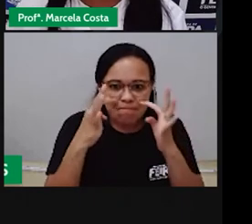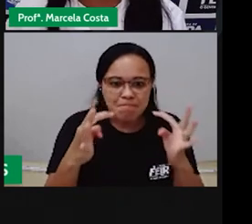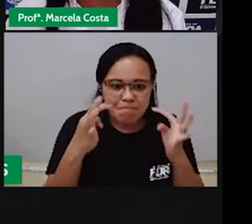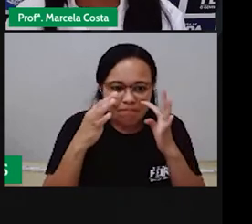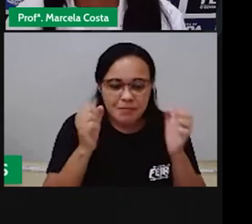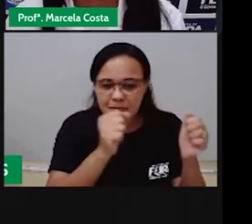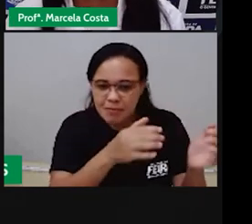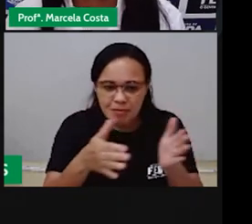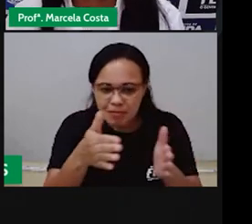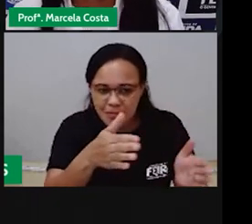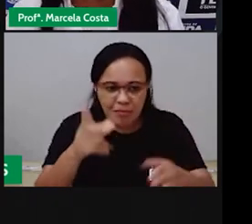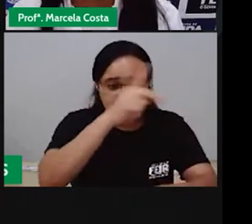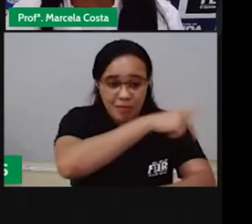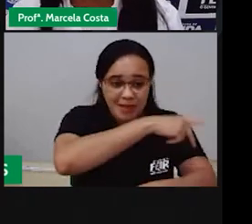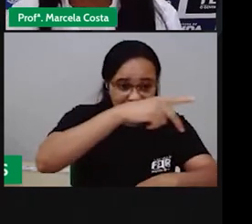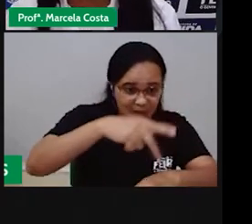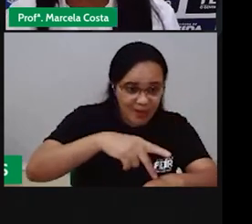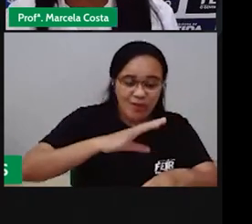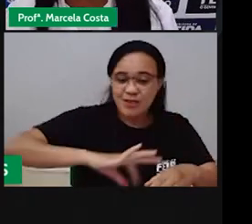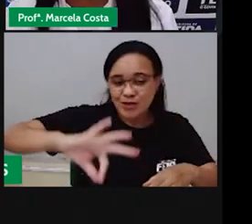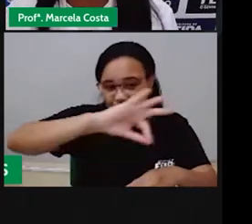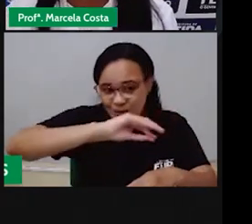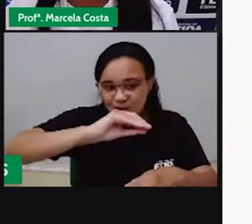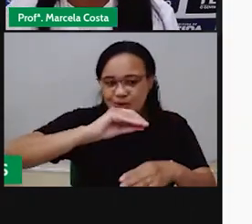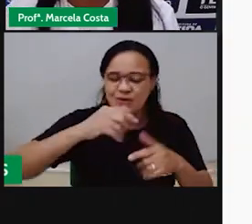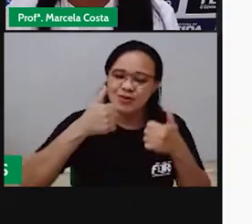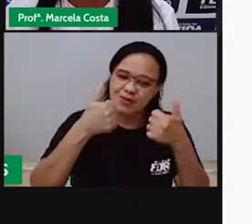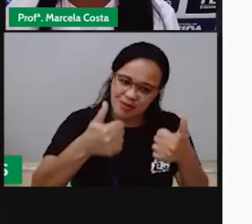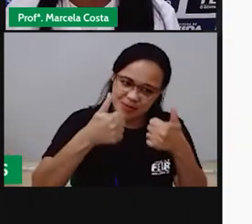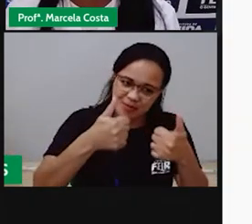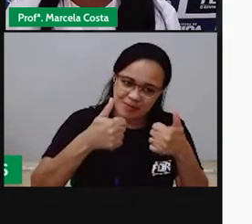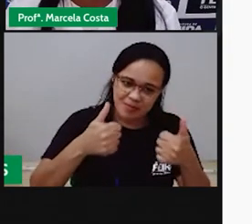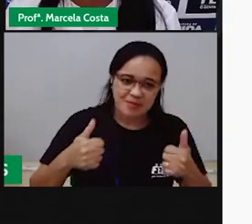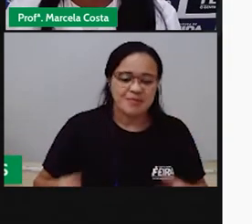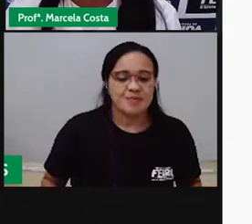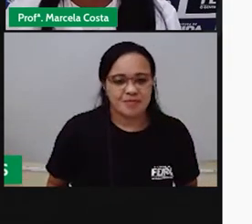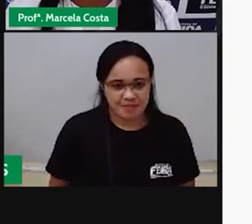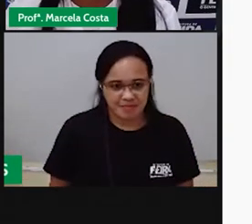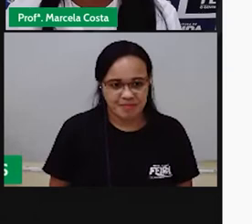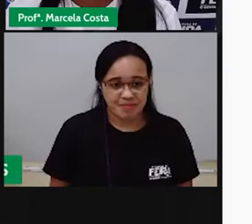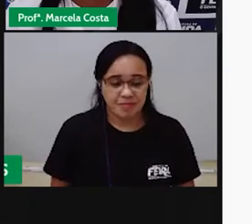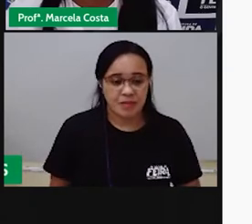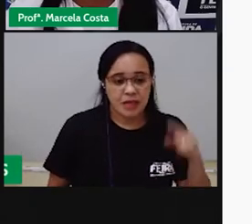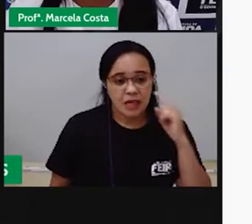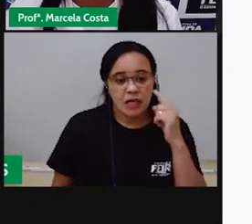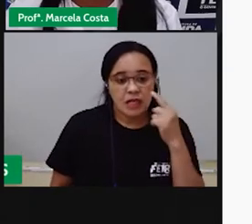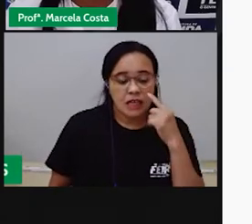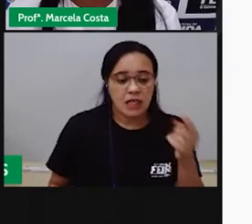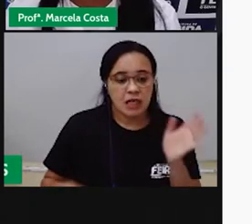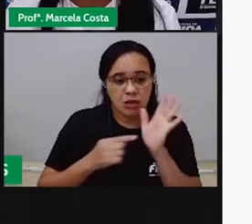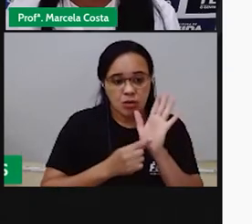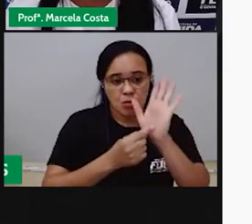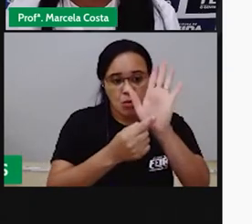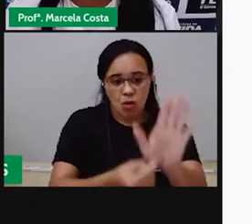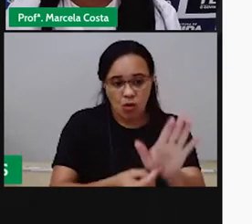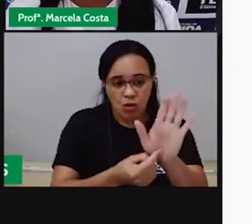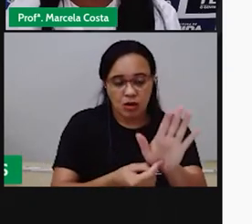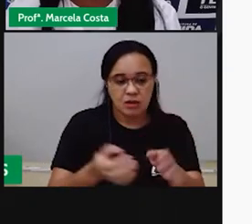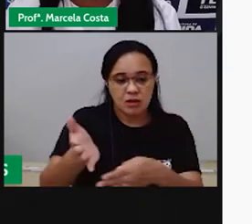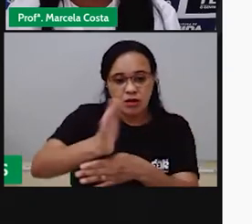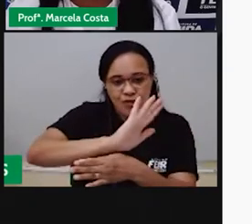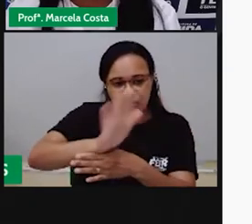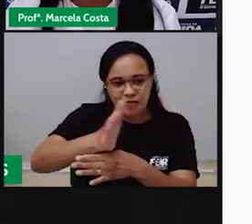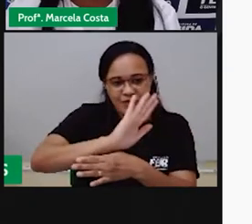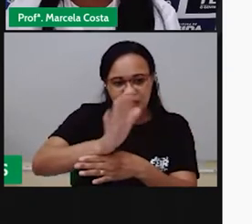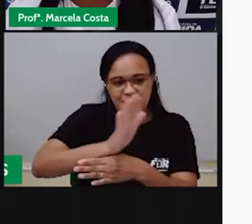pedagógico. Vou mostrar aqui um pouco do vídeo, o início desse vídeo, para